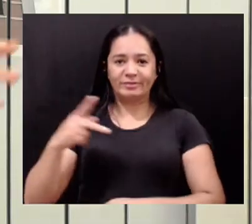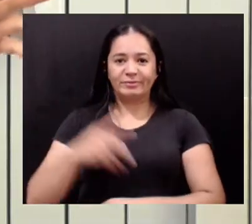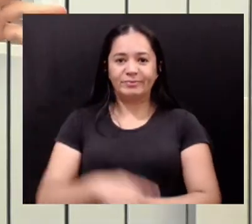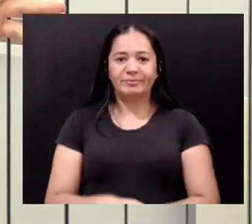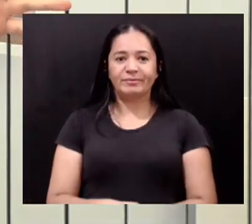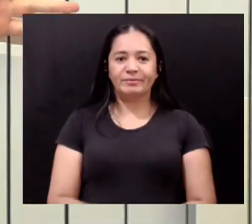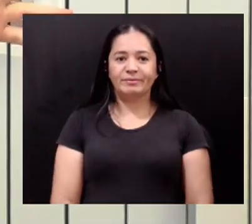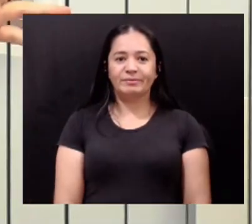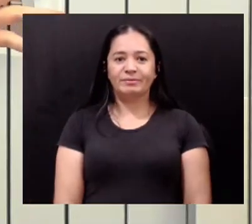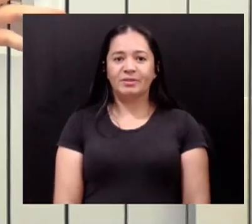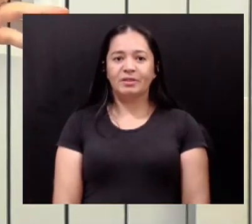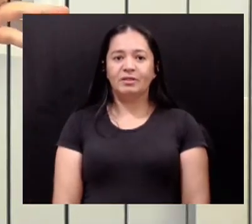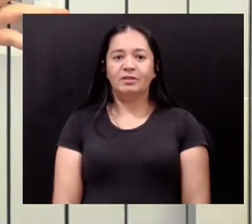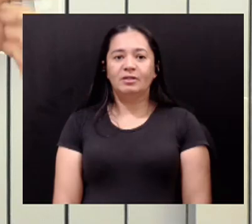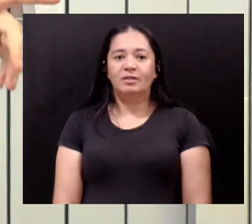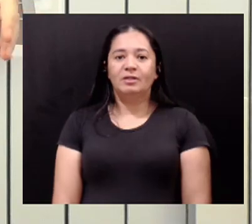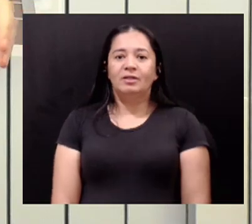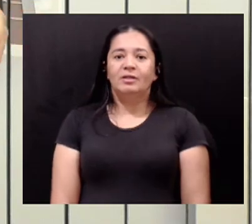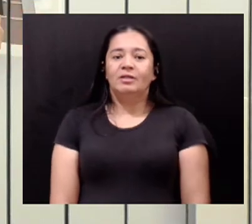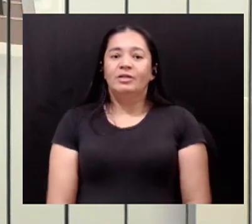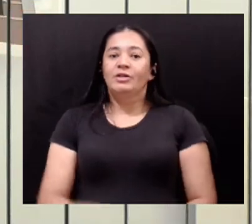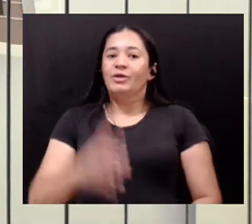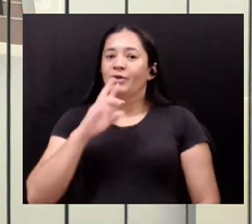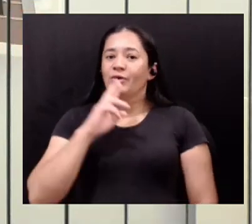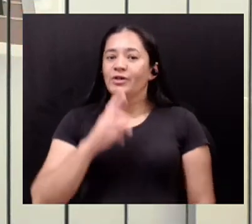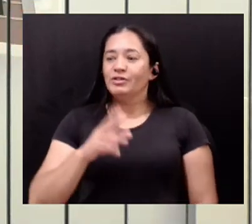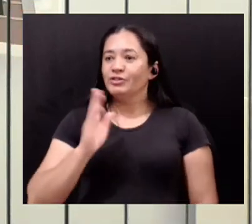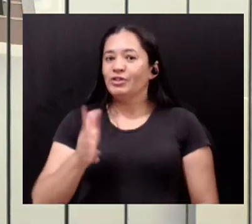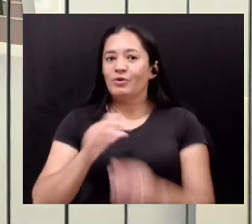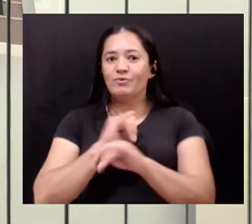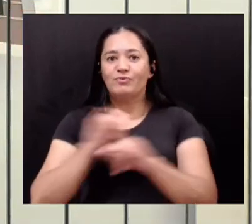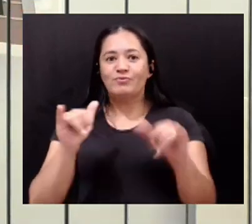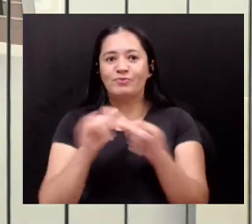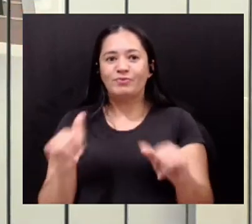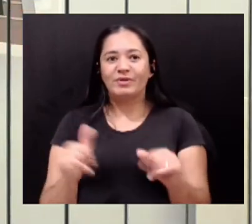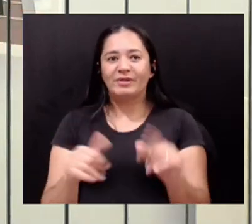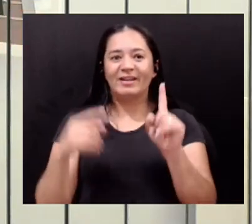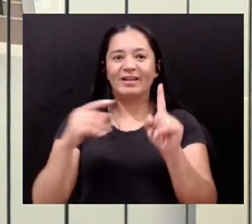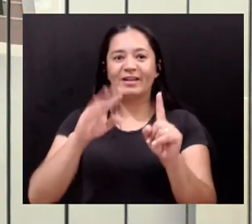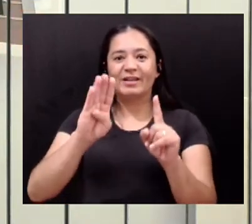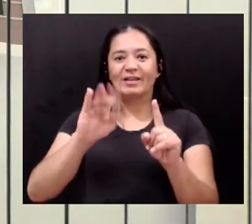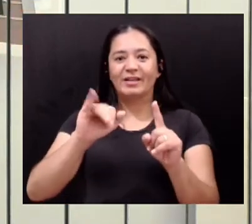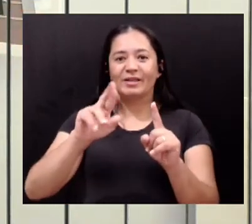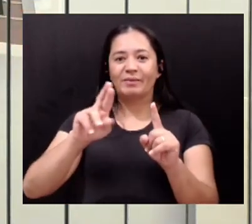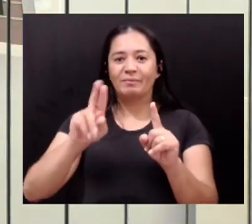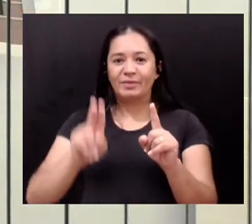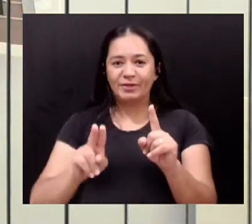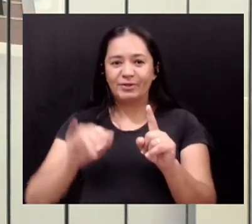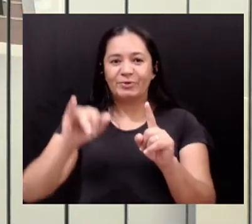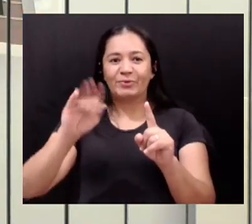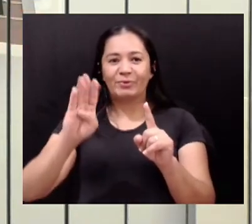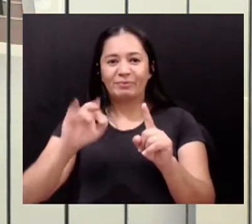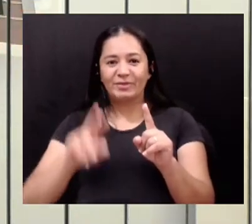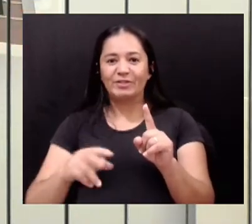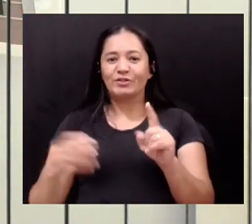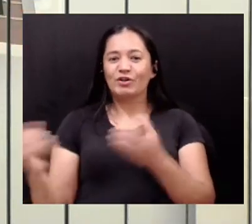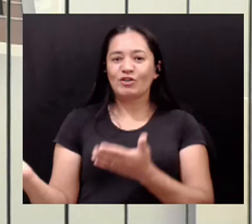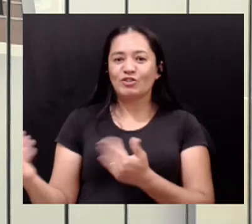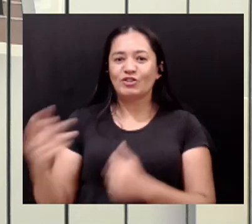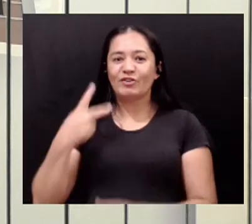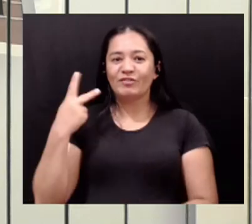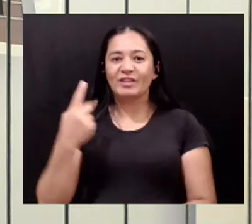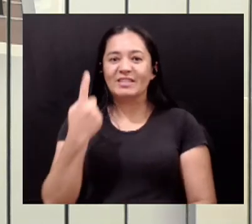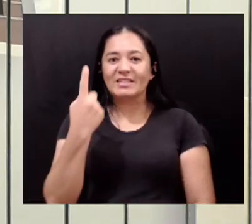E o resultado já foi divulgado. Birubiru foi eleito como jovem vereador com